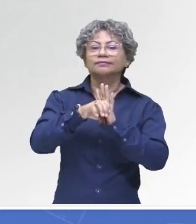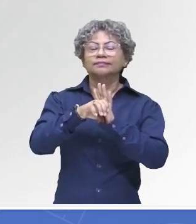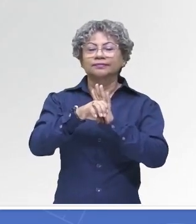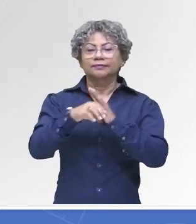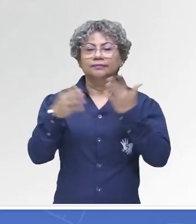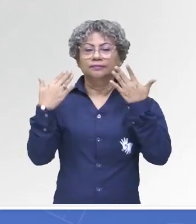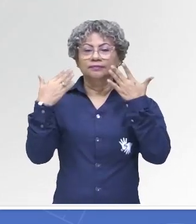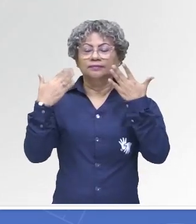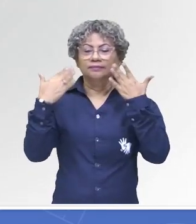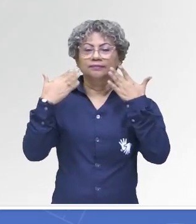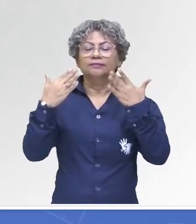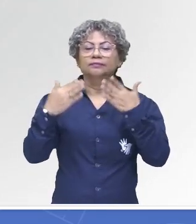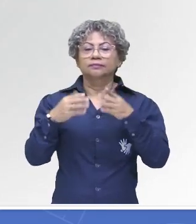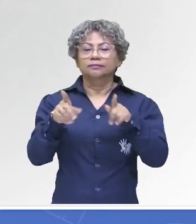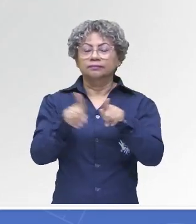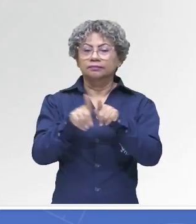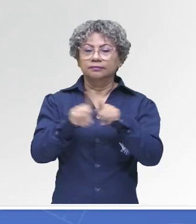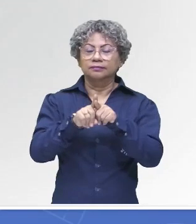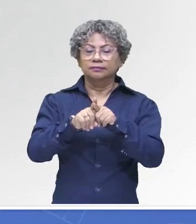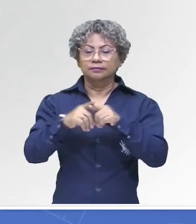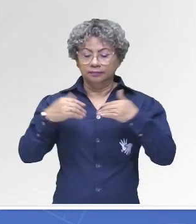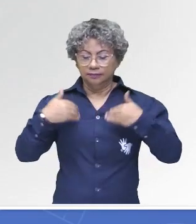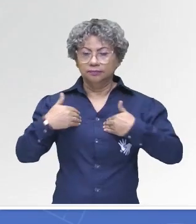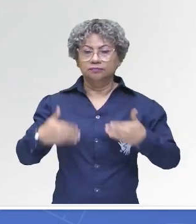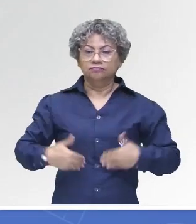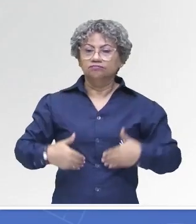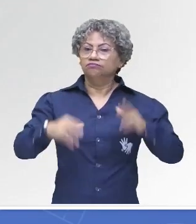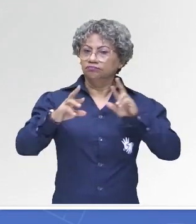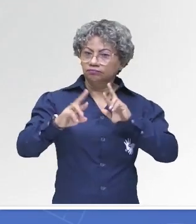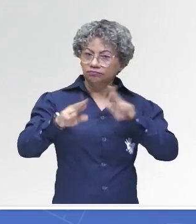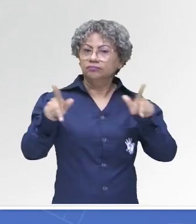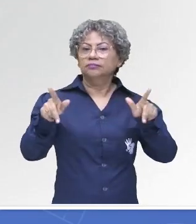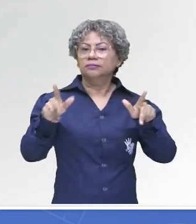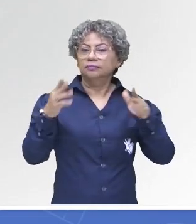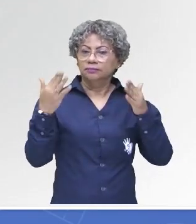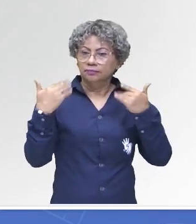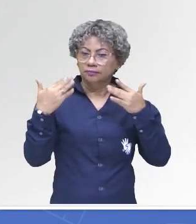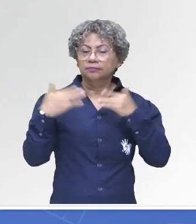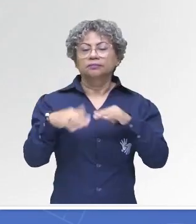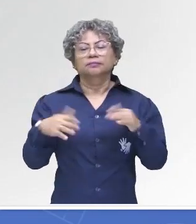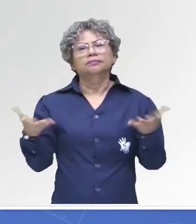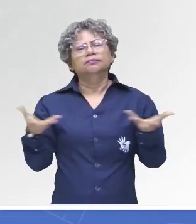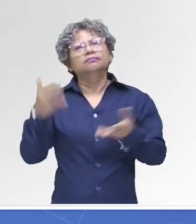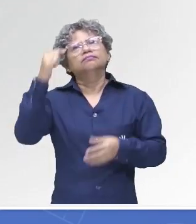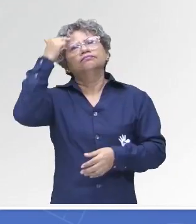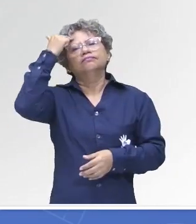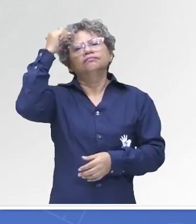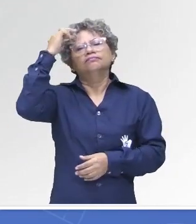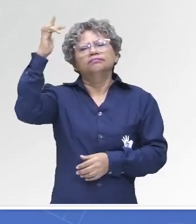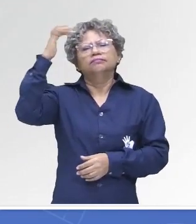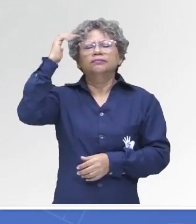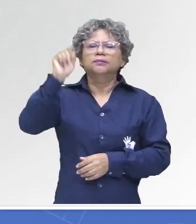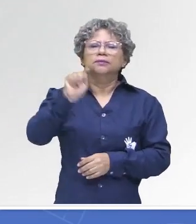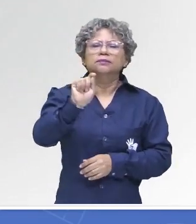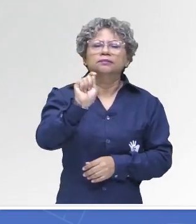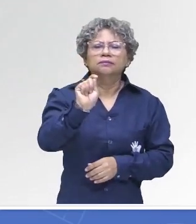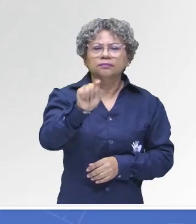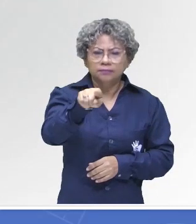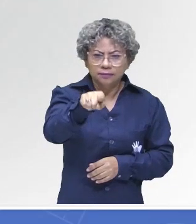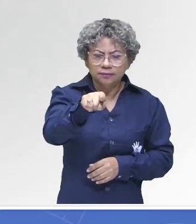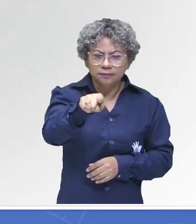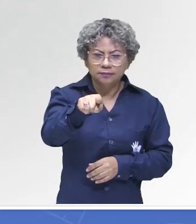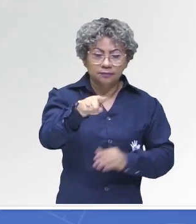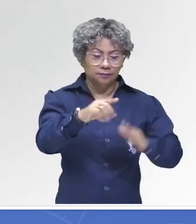conceitos diferentes, já faço esse alerta desde já, tá certo? Mas vamos aqui pensar no que você aí em